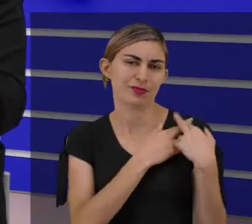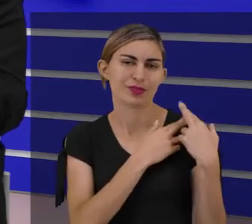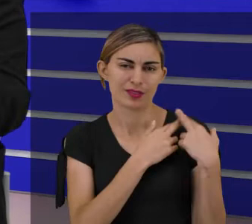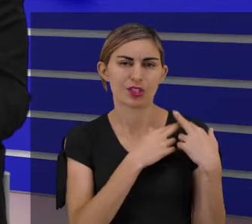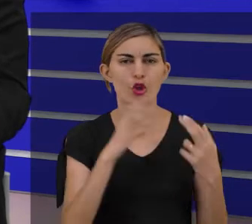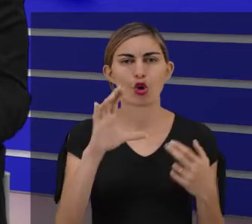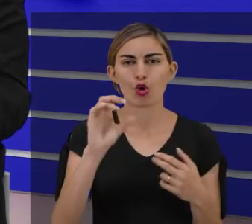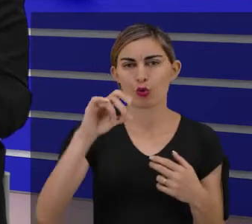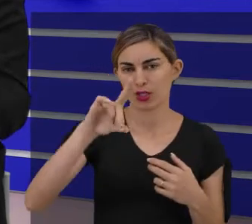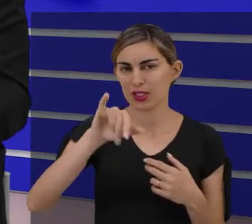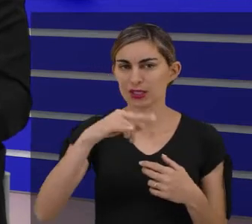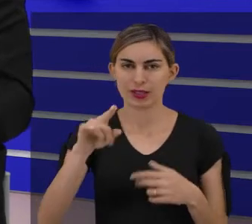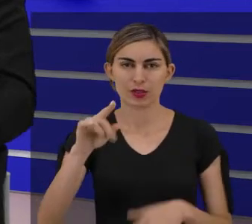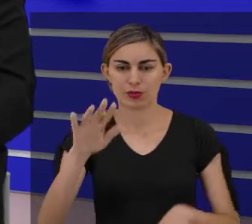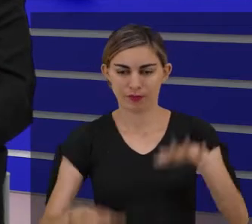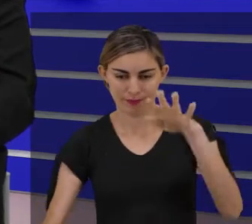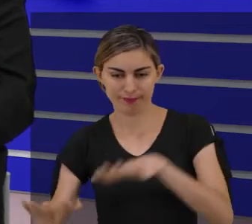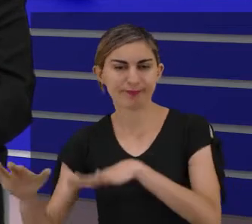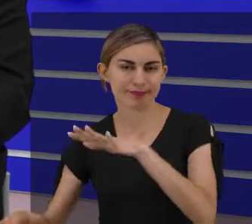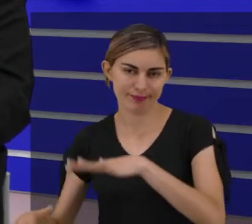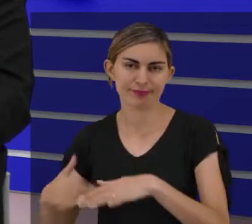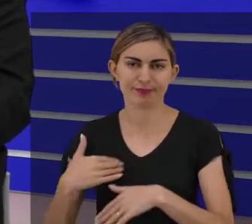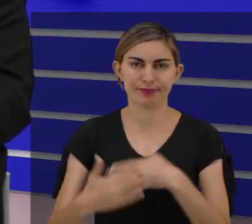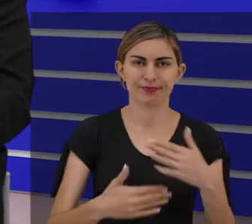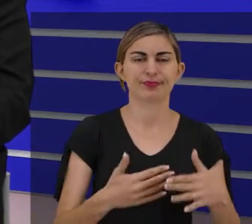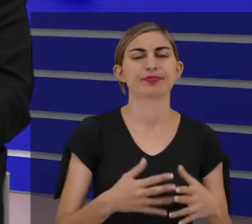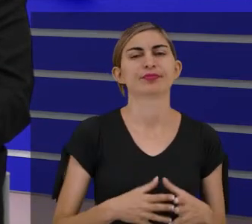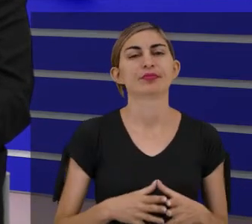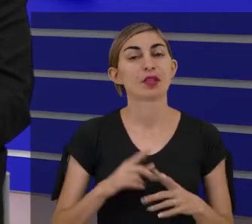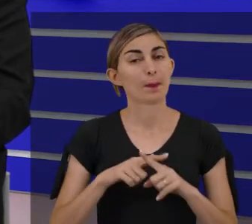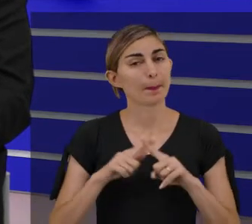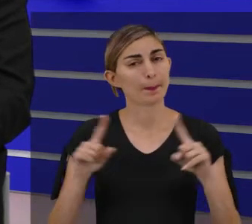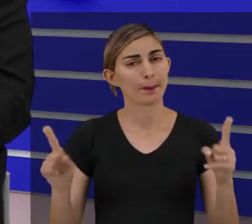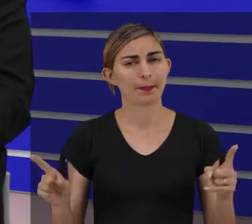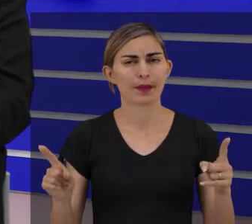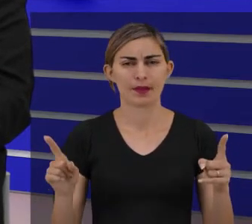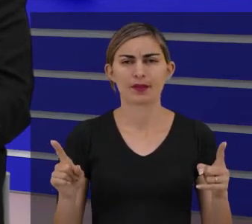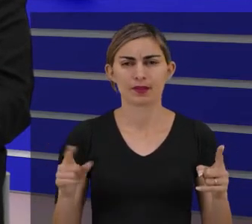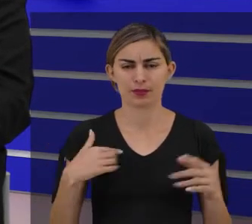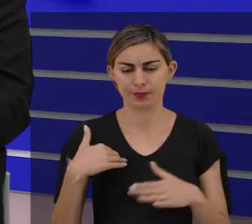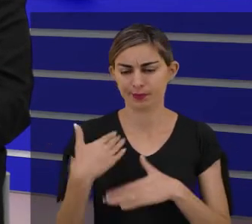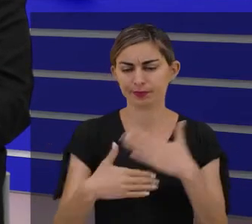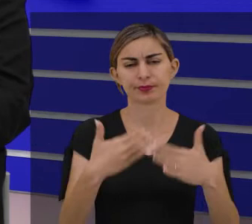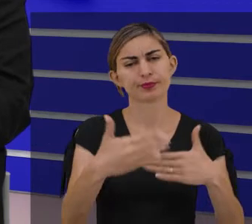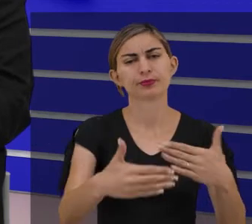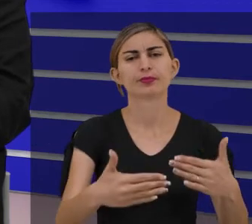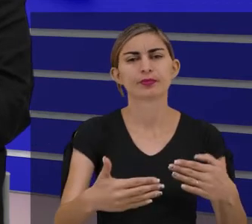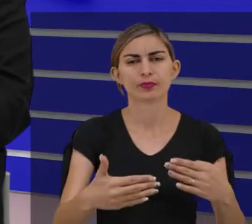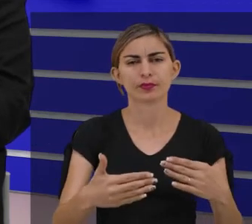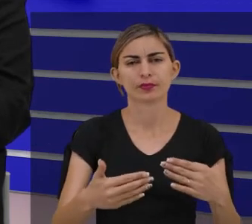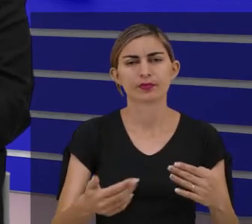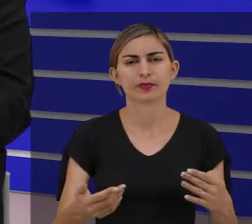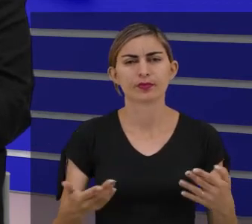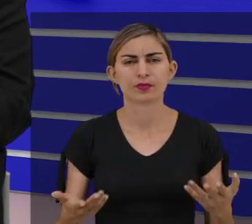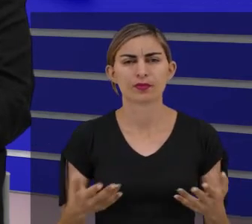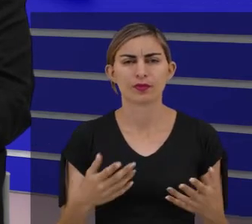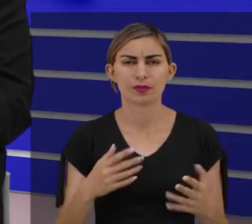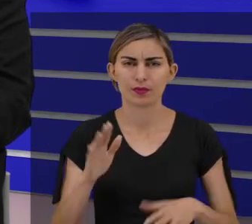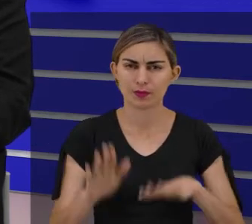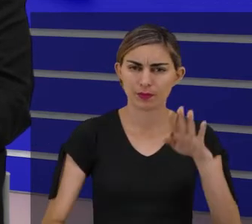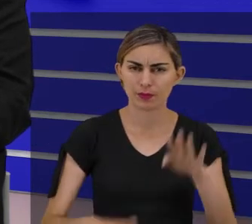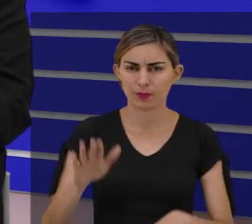dessa condição bem desigual em relação ao empregador. Mas, evidentemente, que com o passar do tempo, e